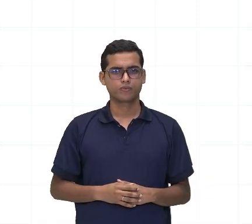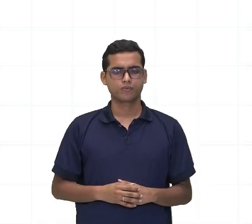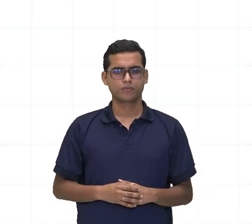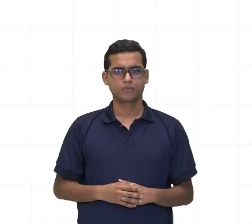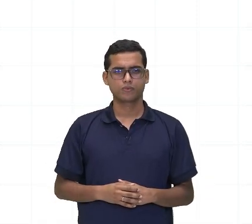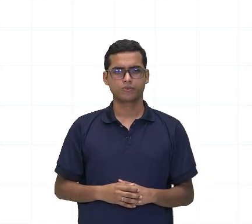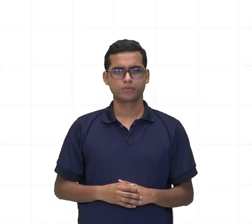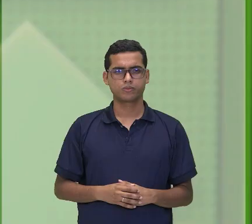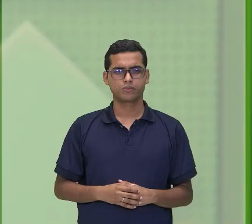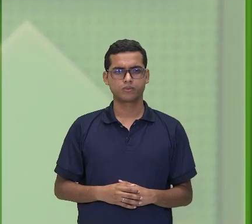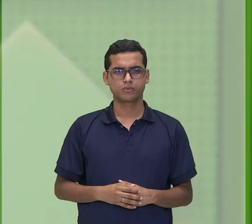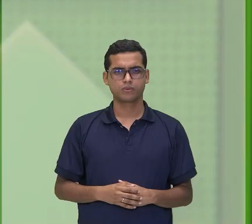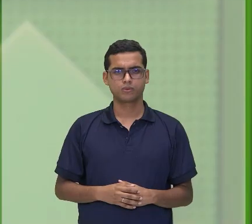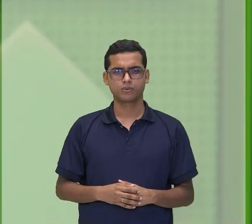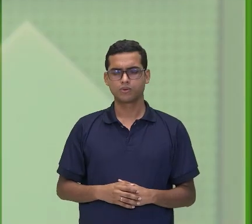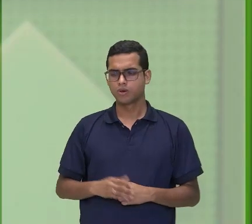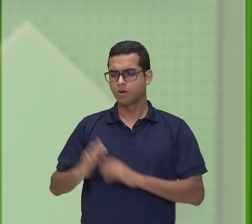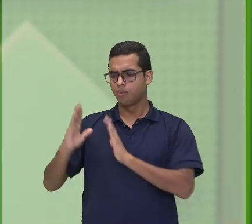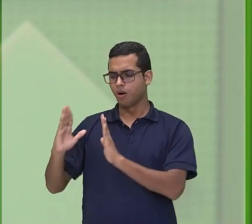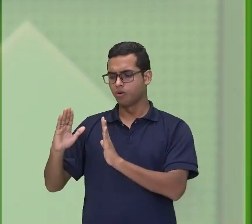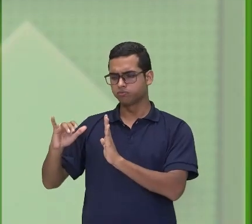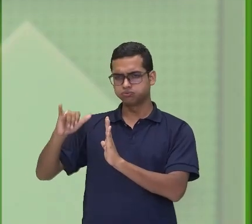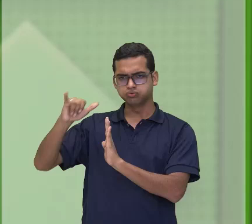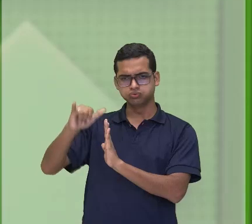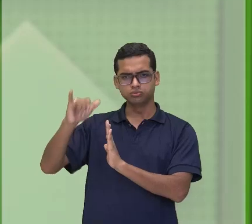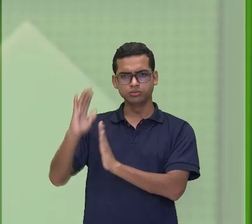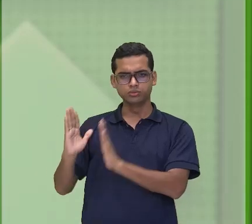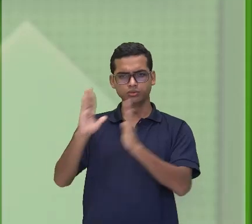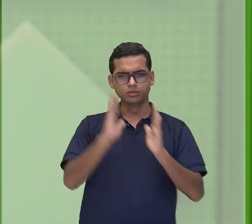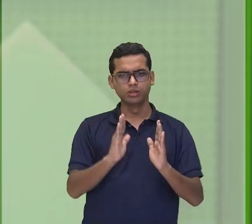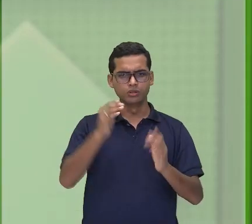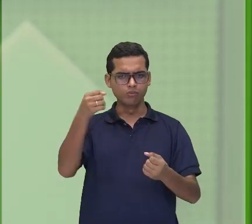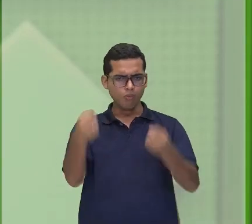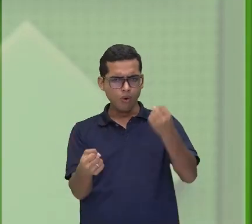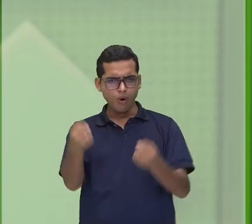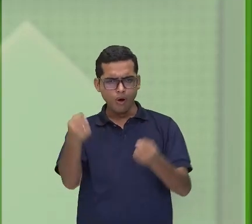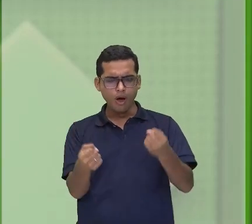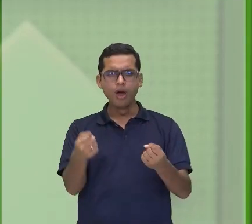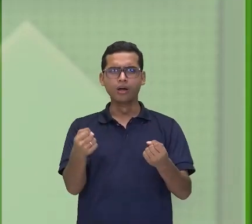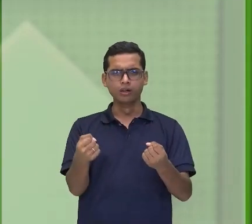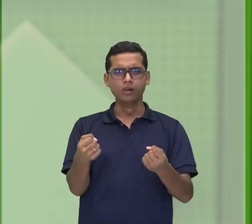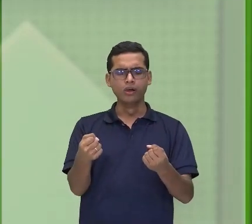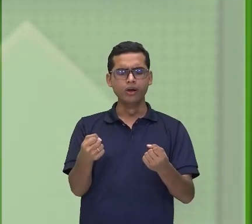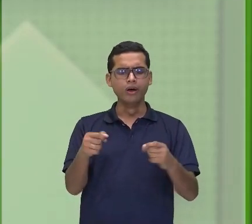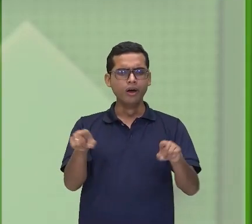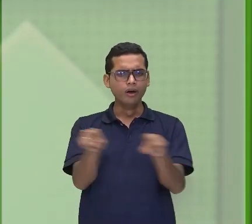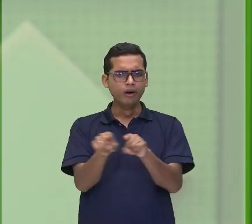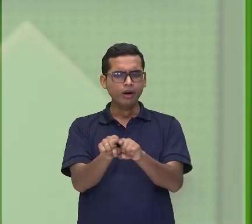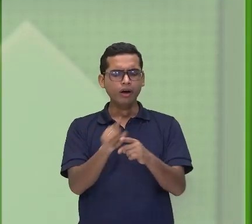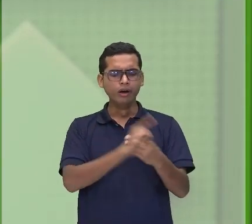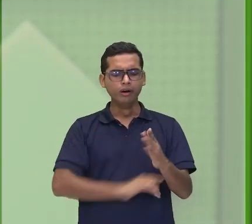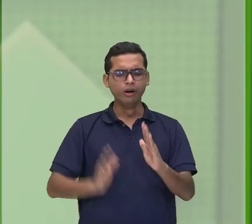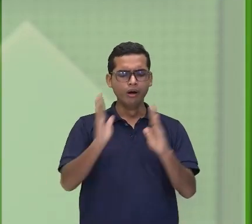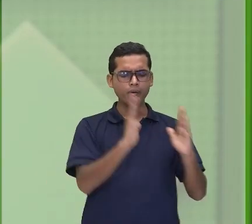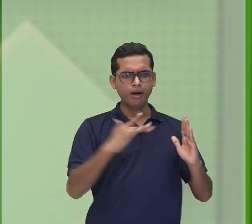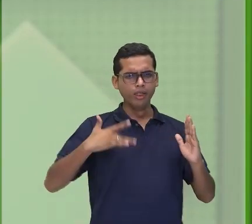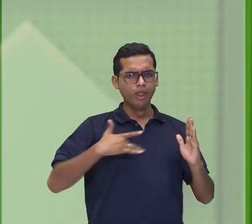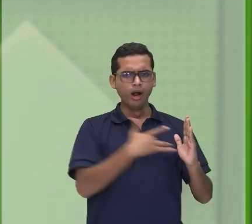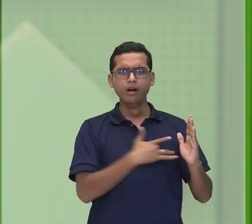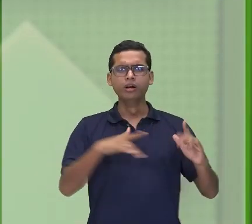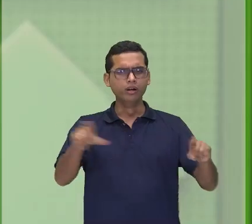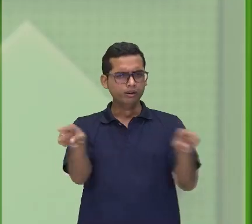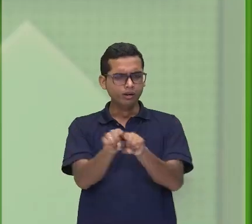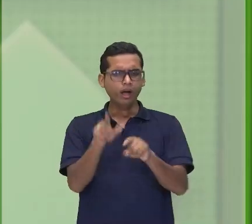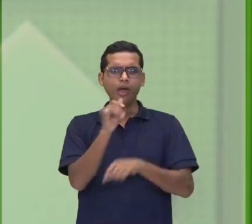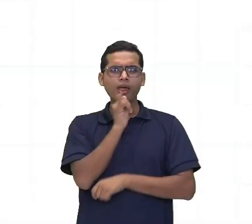aviação, pelos automóveis, né? E na nossa saúde também. Então, vejam agora um